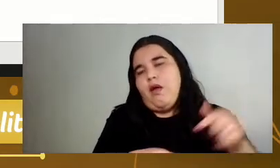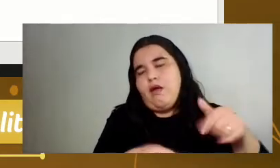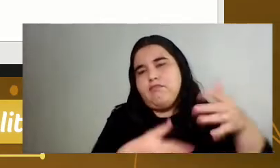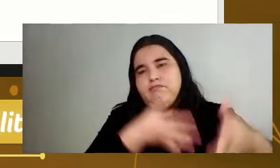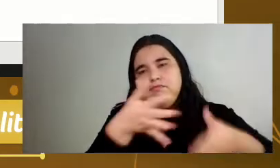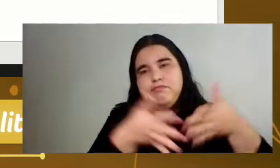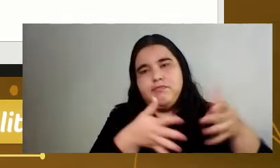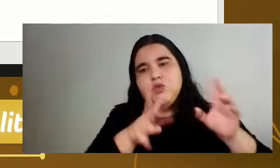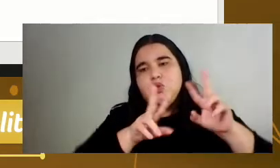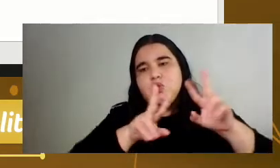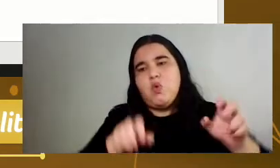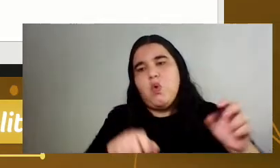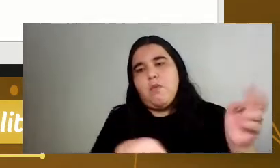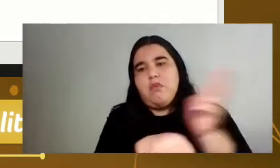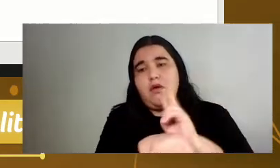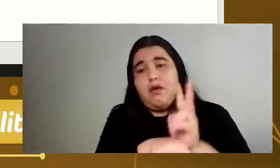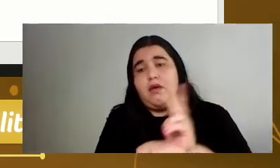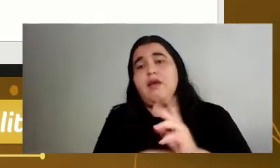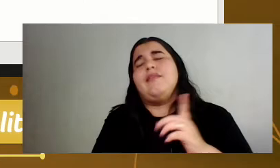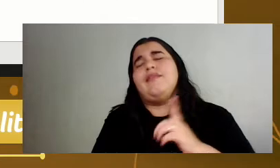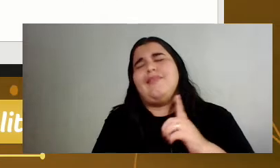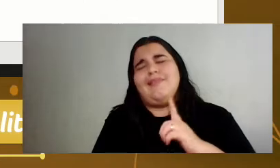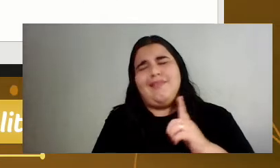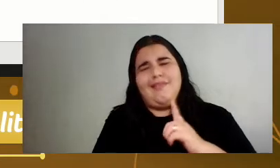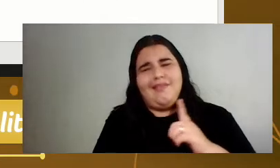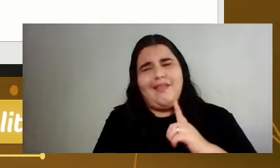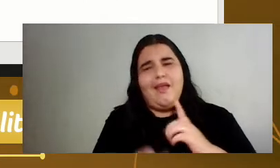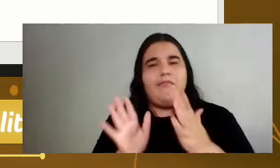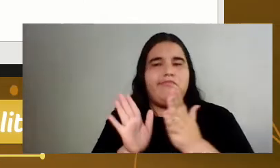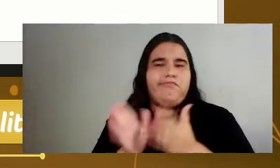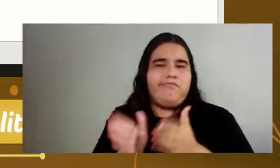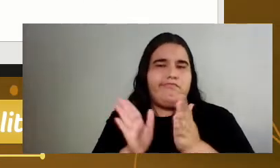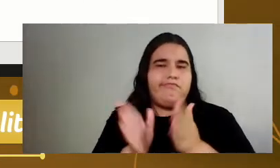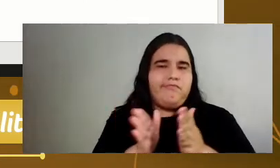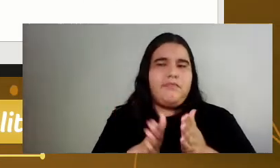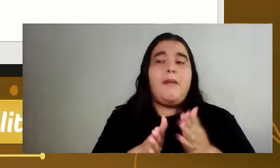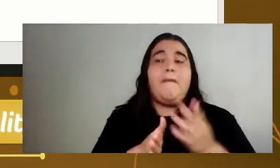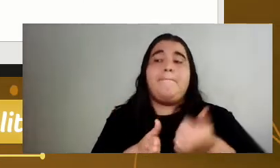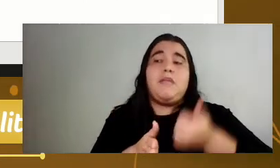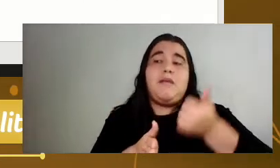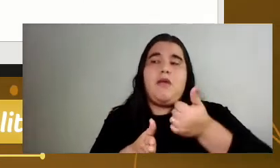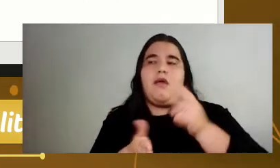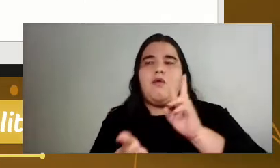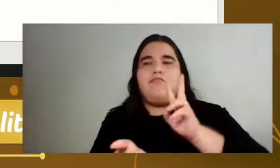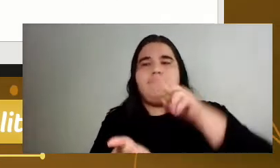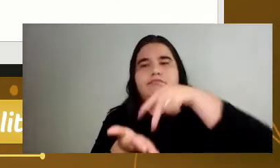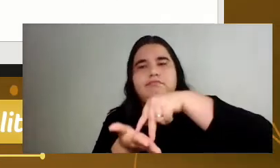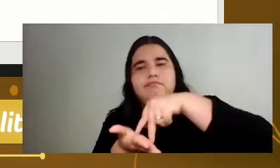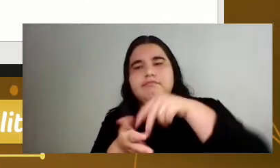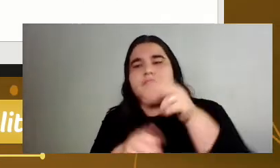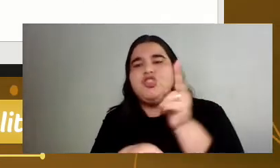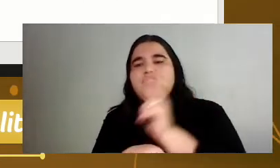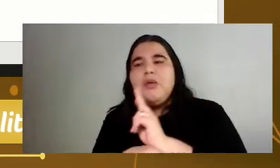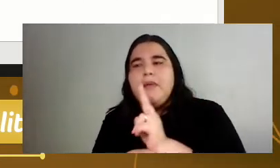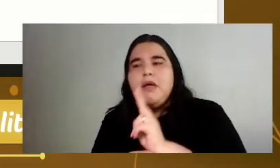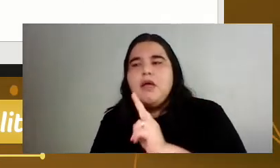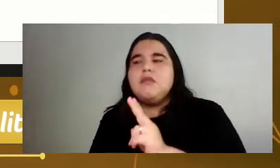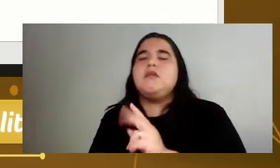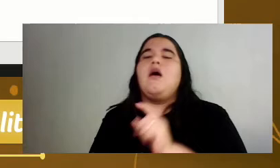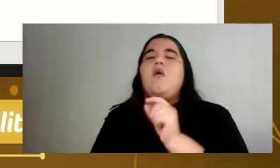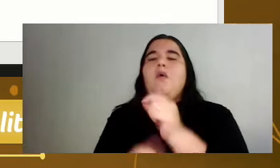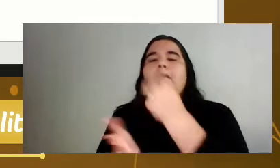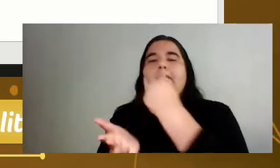existe todo um processo para resolver esse tipo de situação, ou seja, é feita uma inspeção, o ocupante é